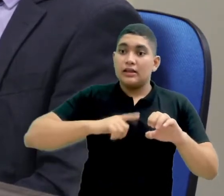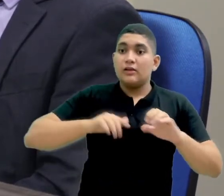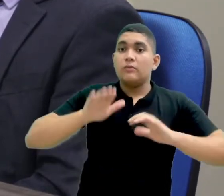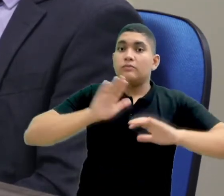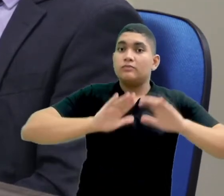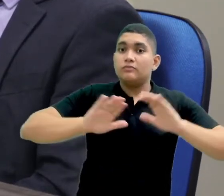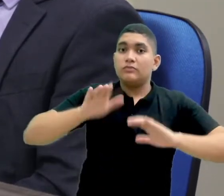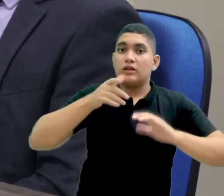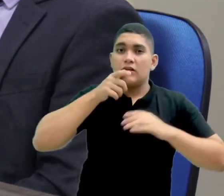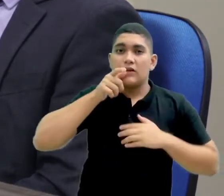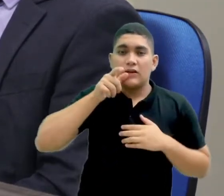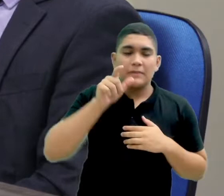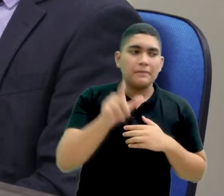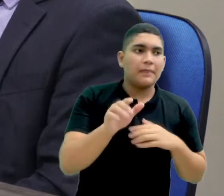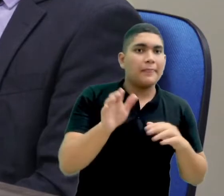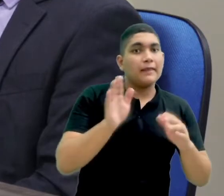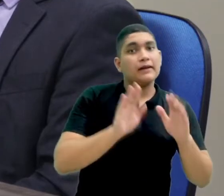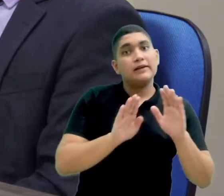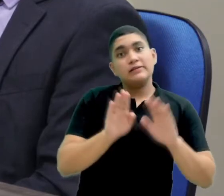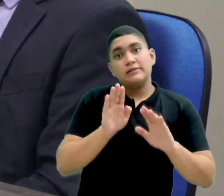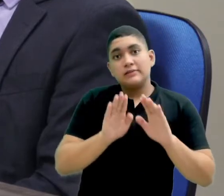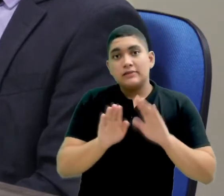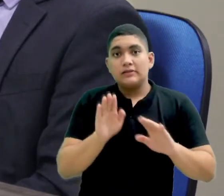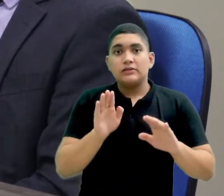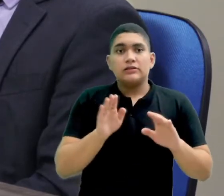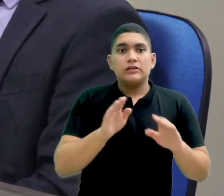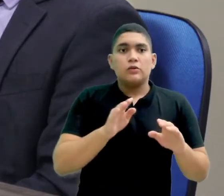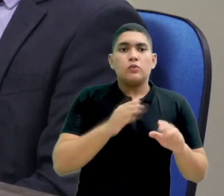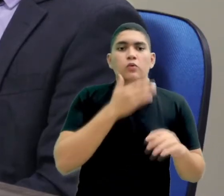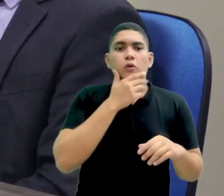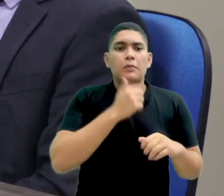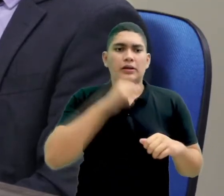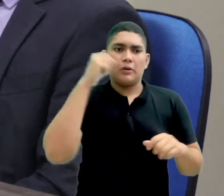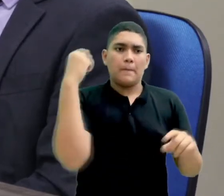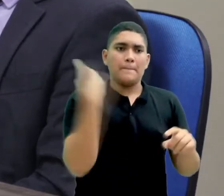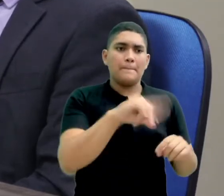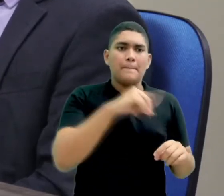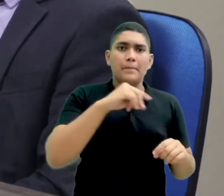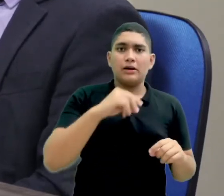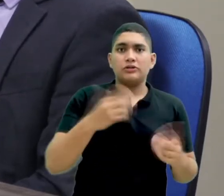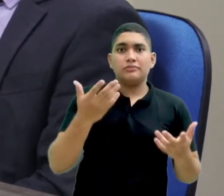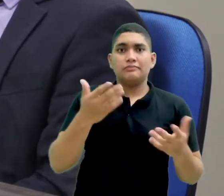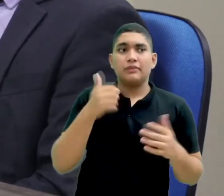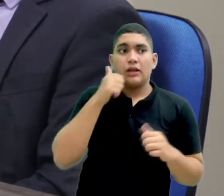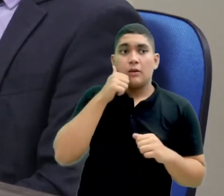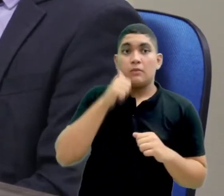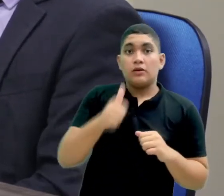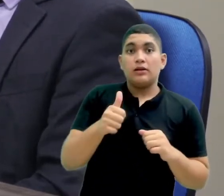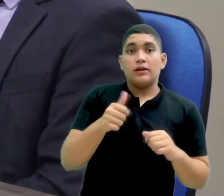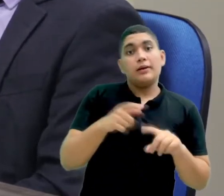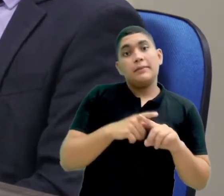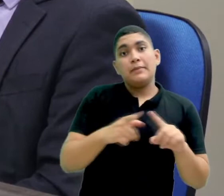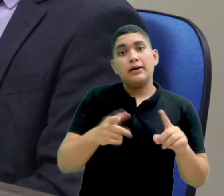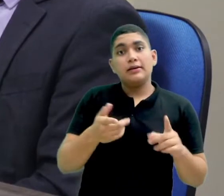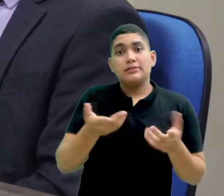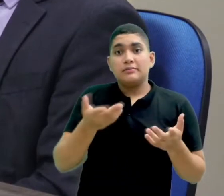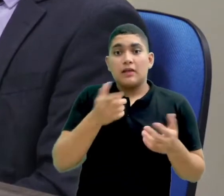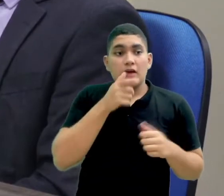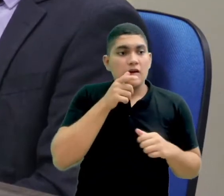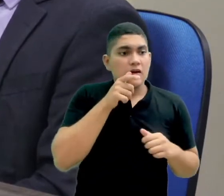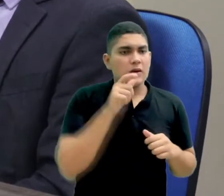o marido não agride a esposa fisicamente, mas verbalmente ele acaba a destruindo,